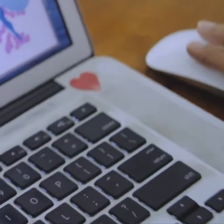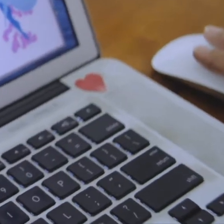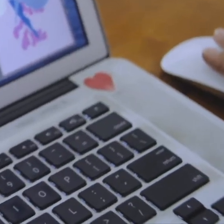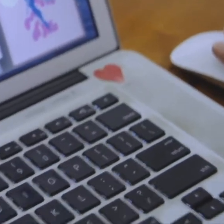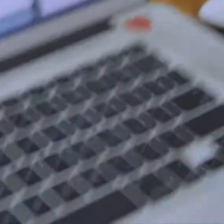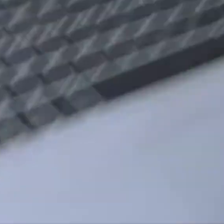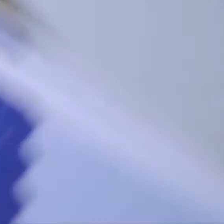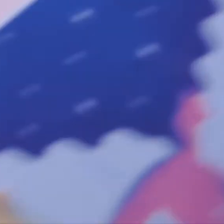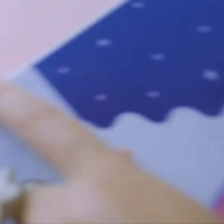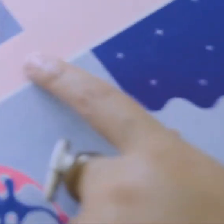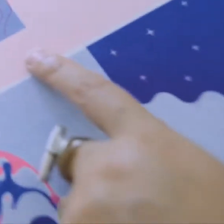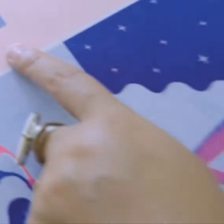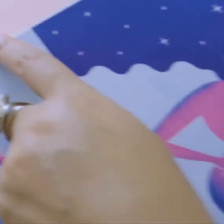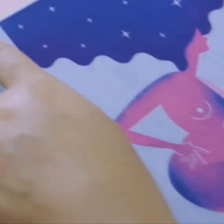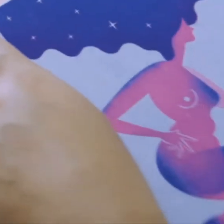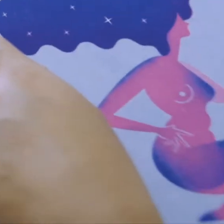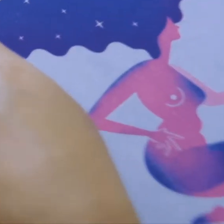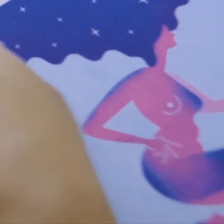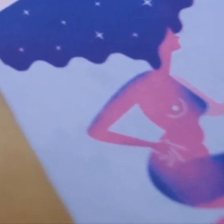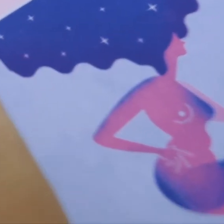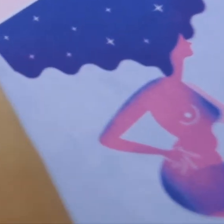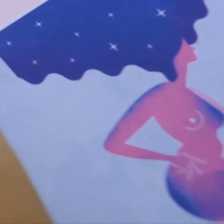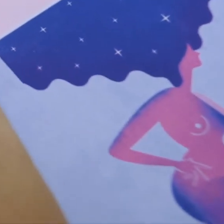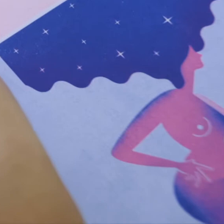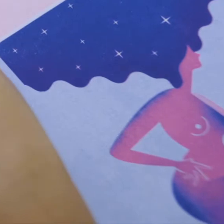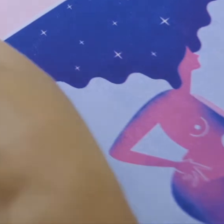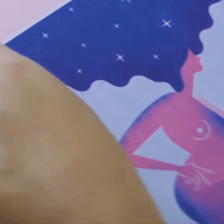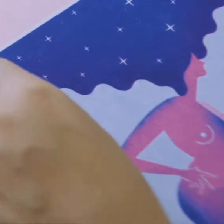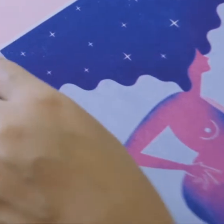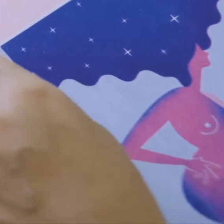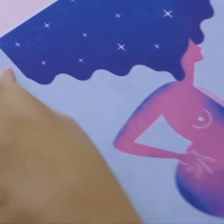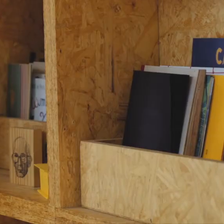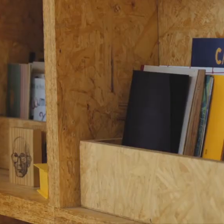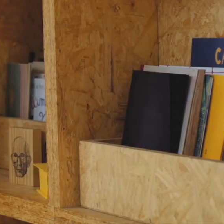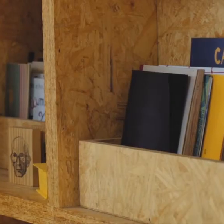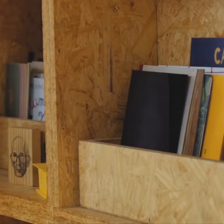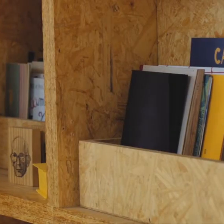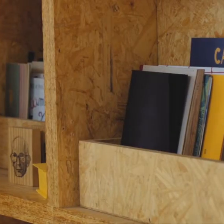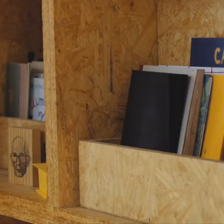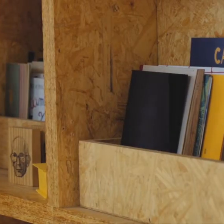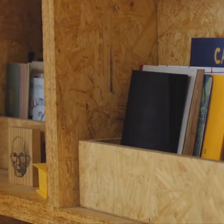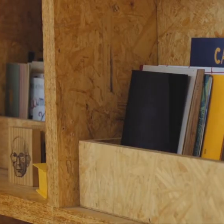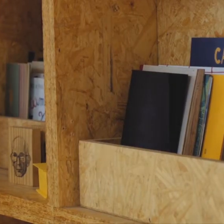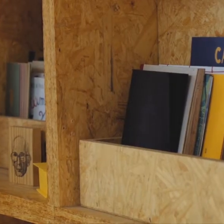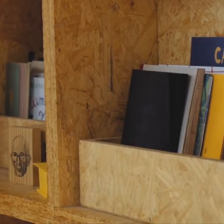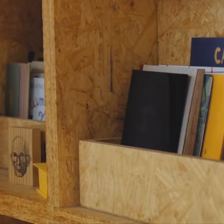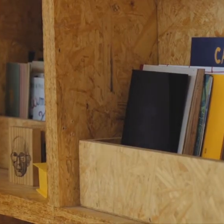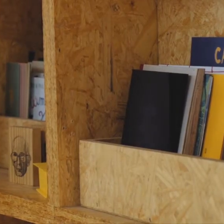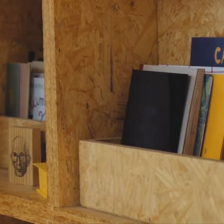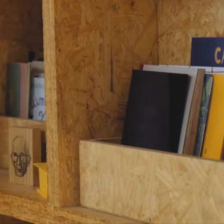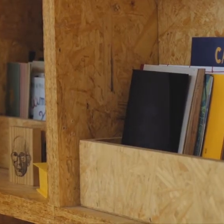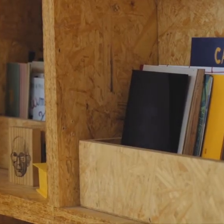de quem o produz. Quero trabalhar com papel, eu quero que essa mensagem vá para frente. O livro como um campo expressivo, né?